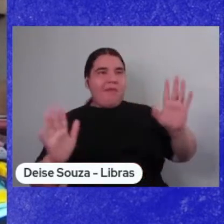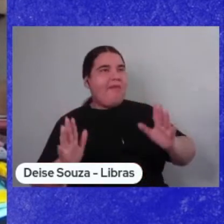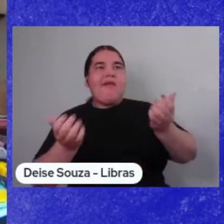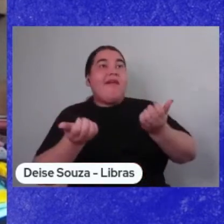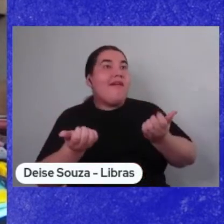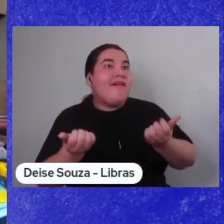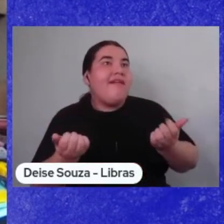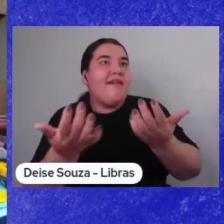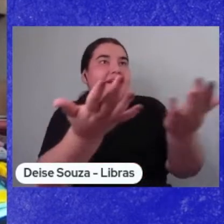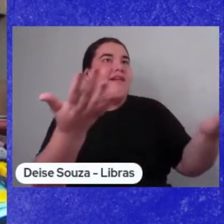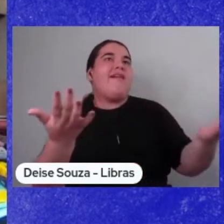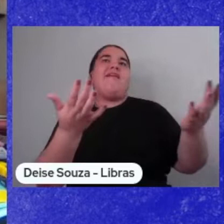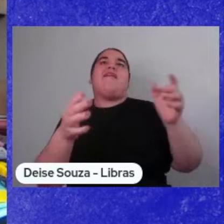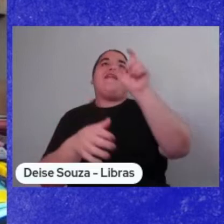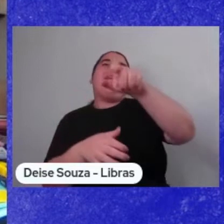muito feliz.